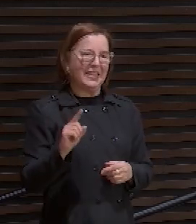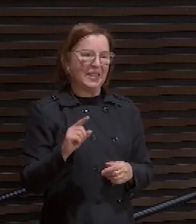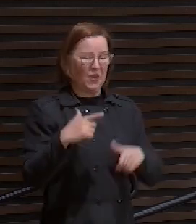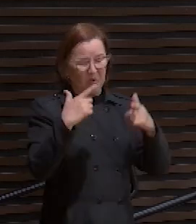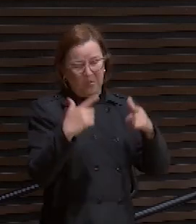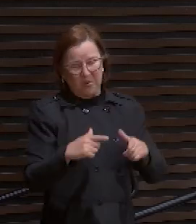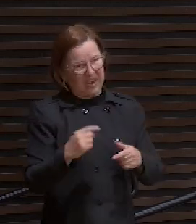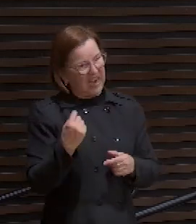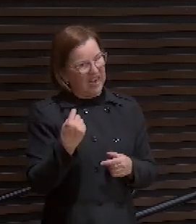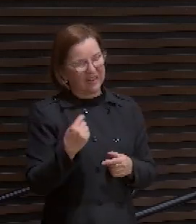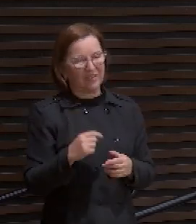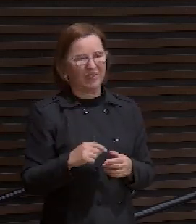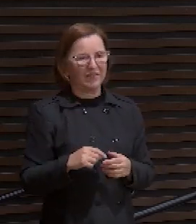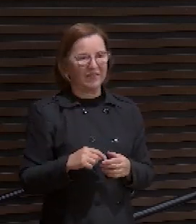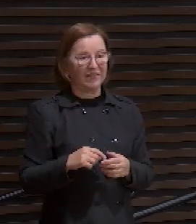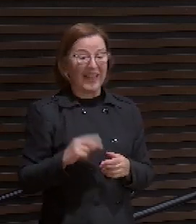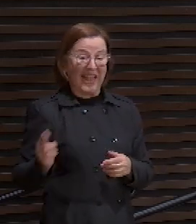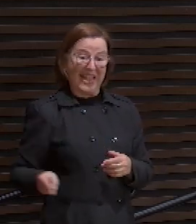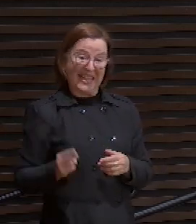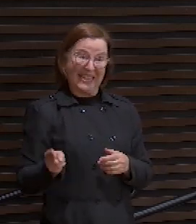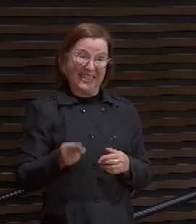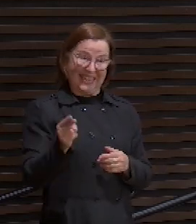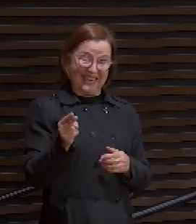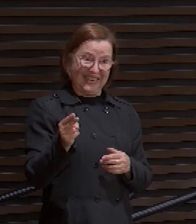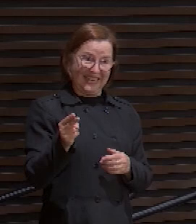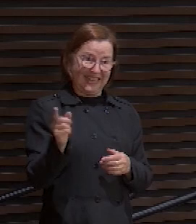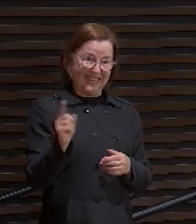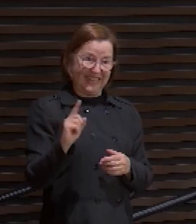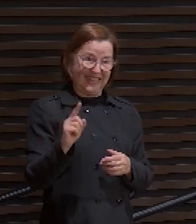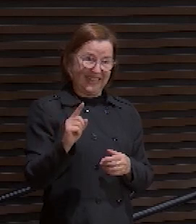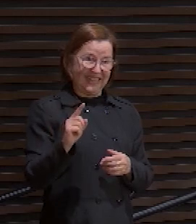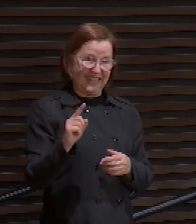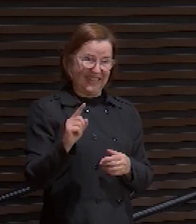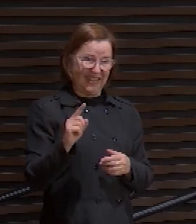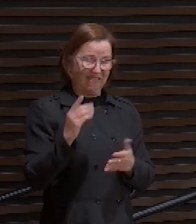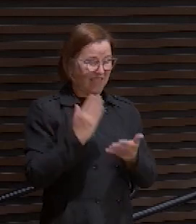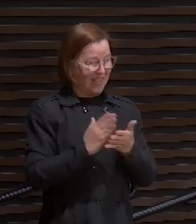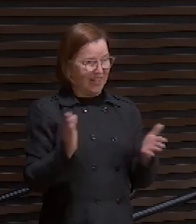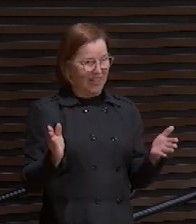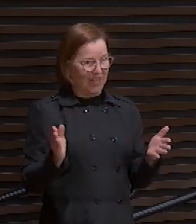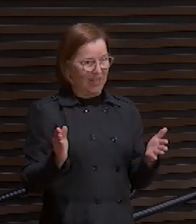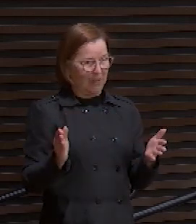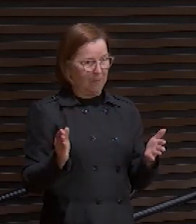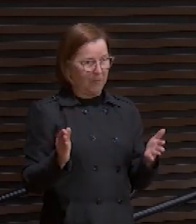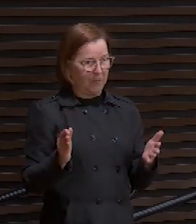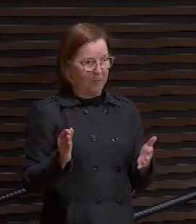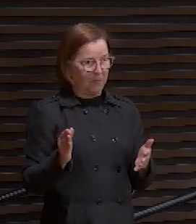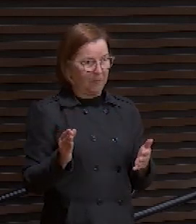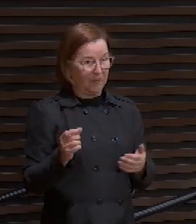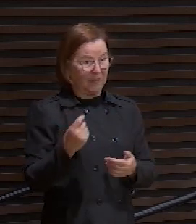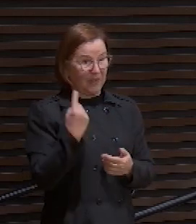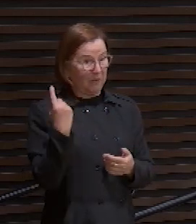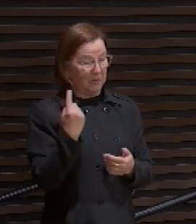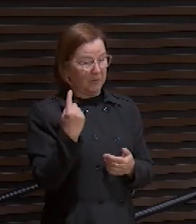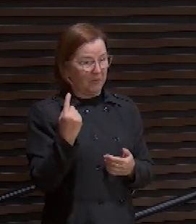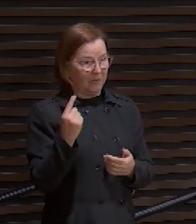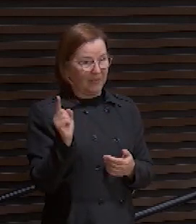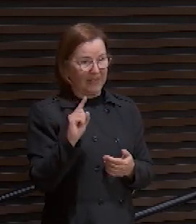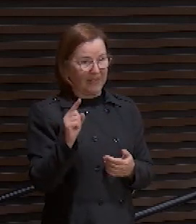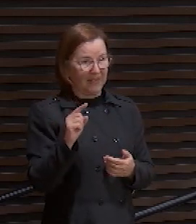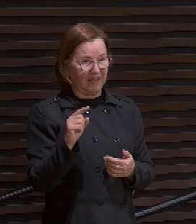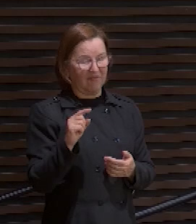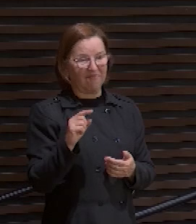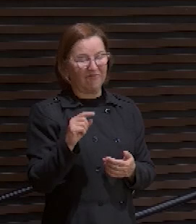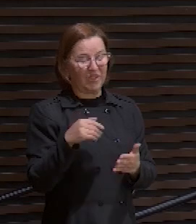local. É eterna e não temporal. É individual e não